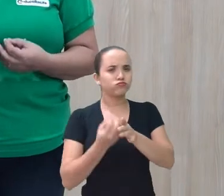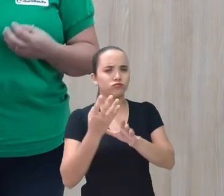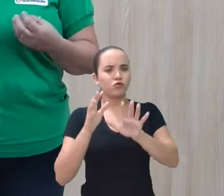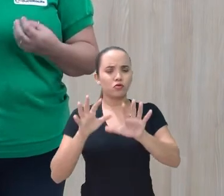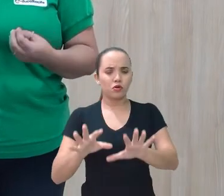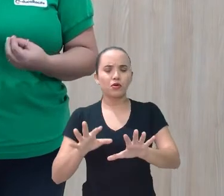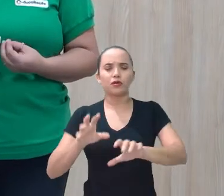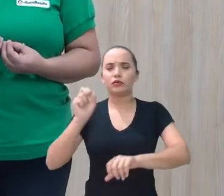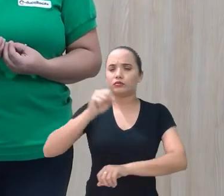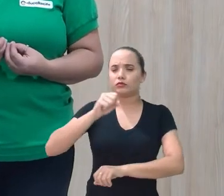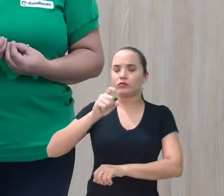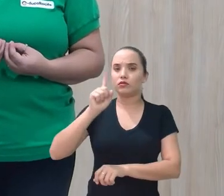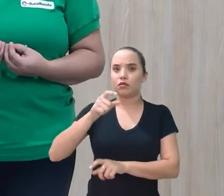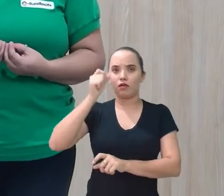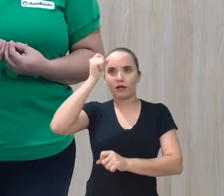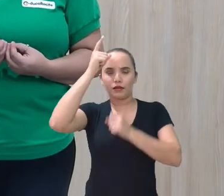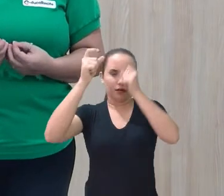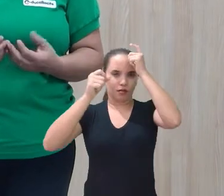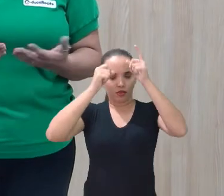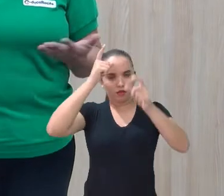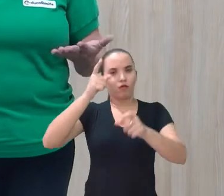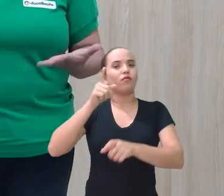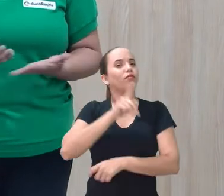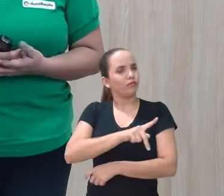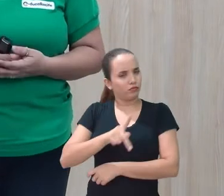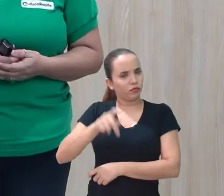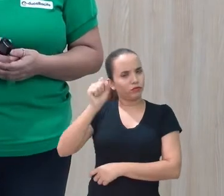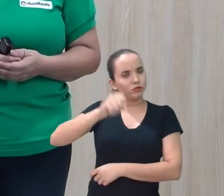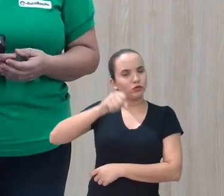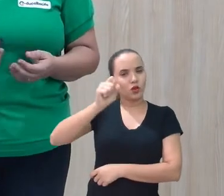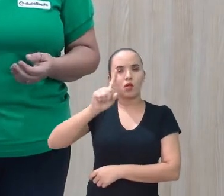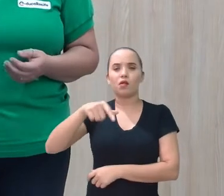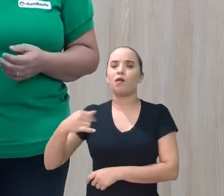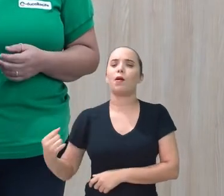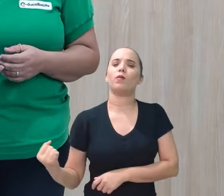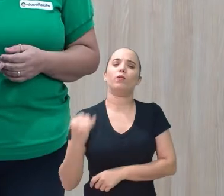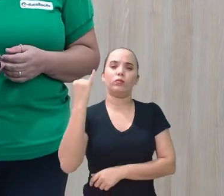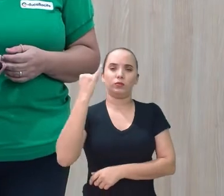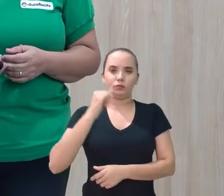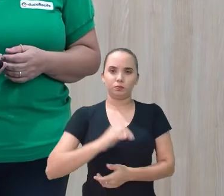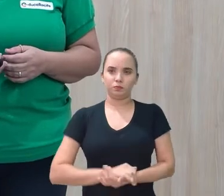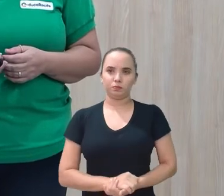importante, a criatividade do professor. É onde entra a criatividade do professor.